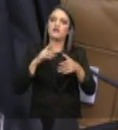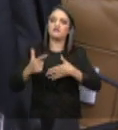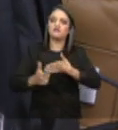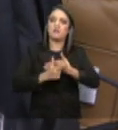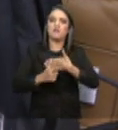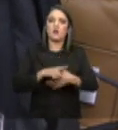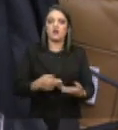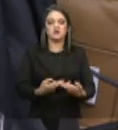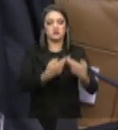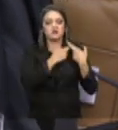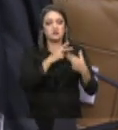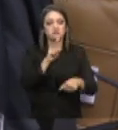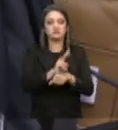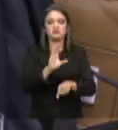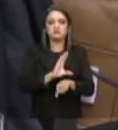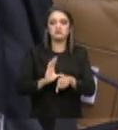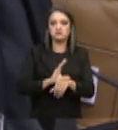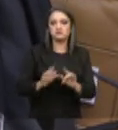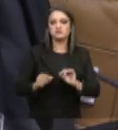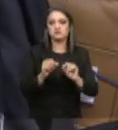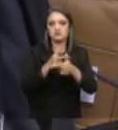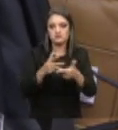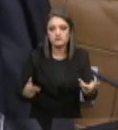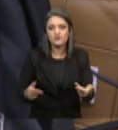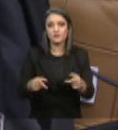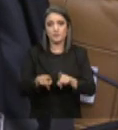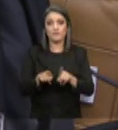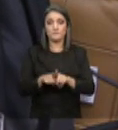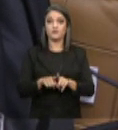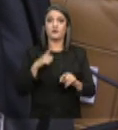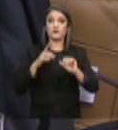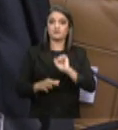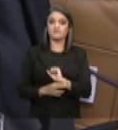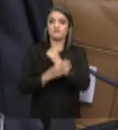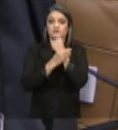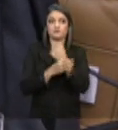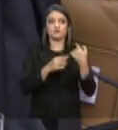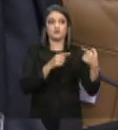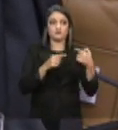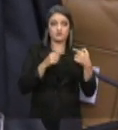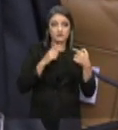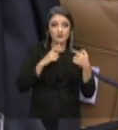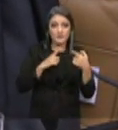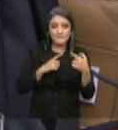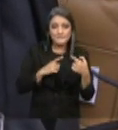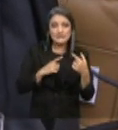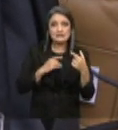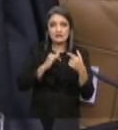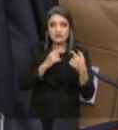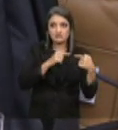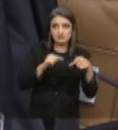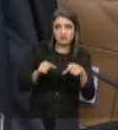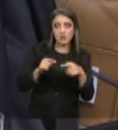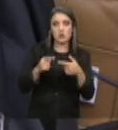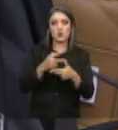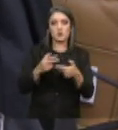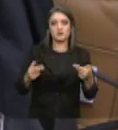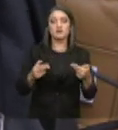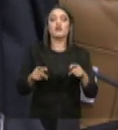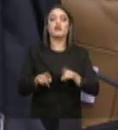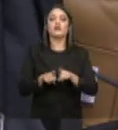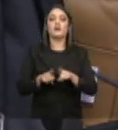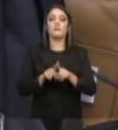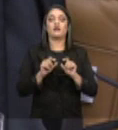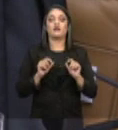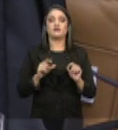permanente aos sofismas opressores da Razão de estado e a denominação